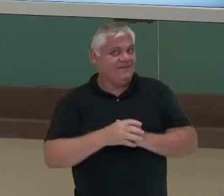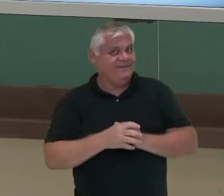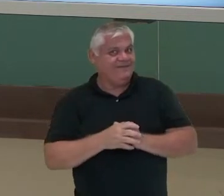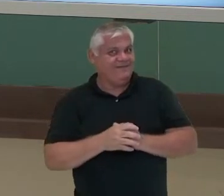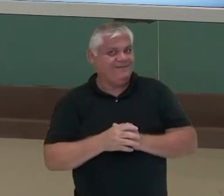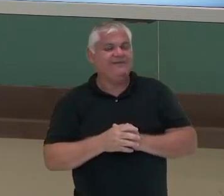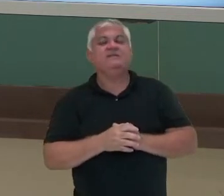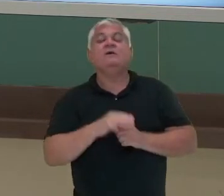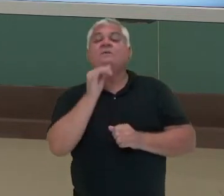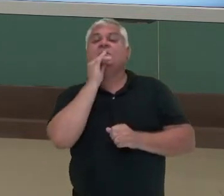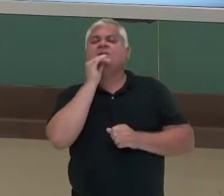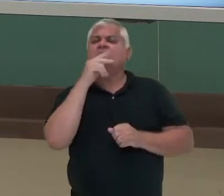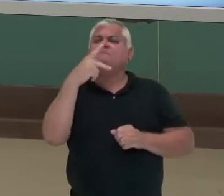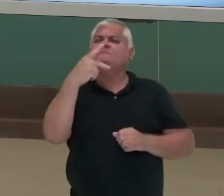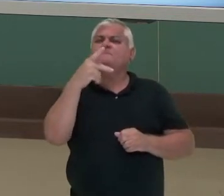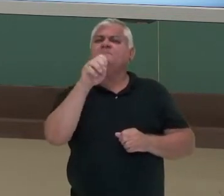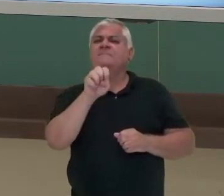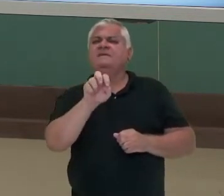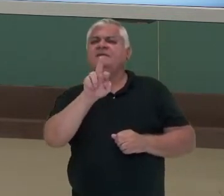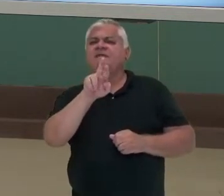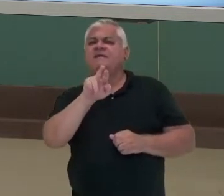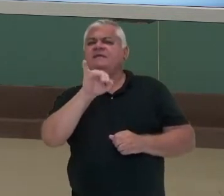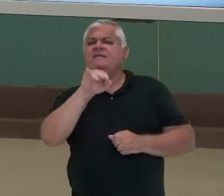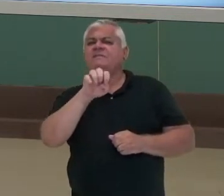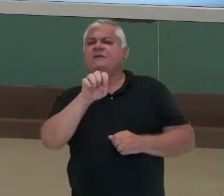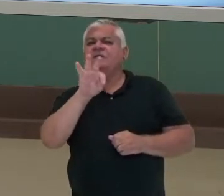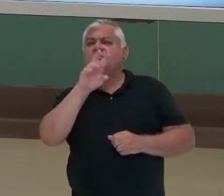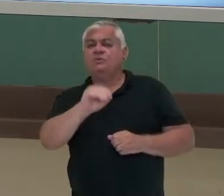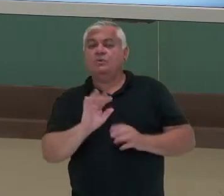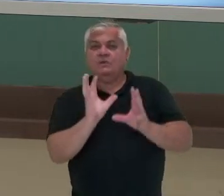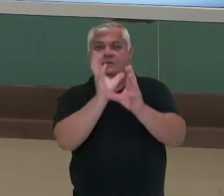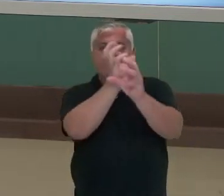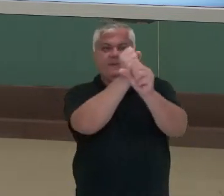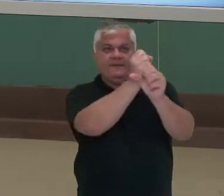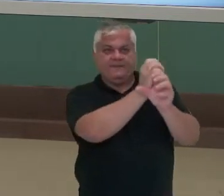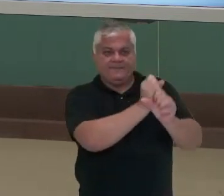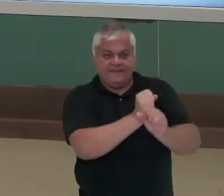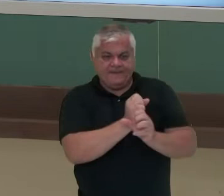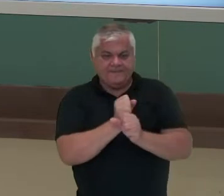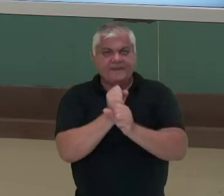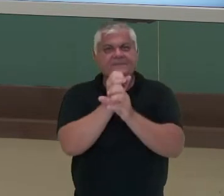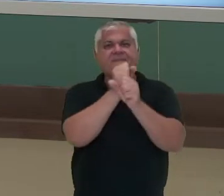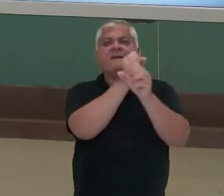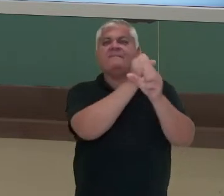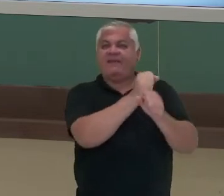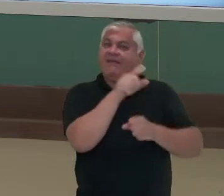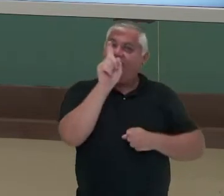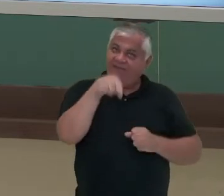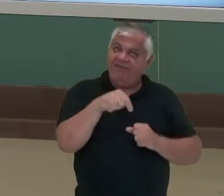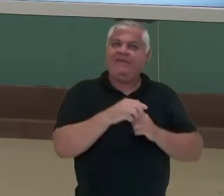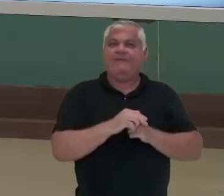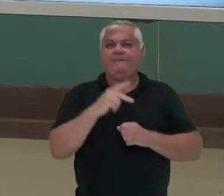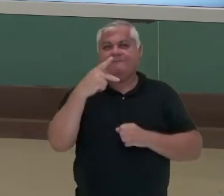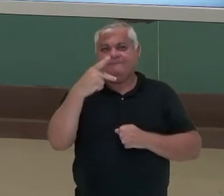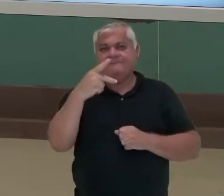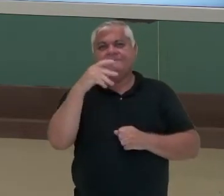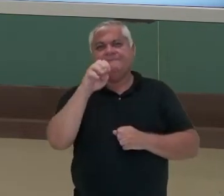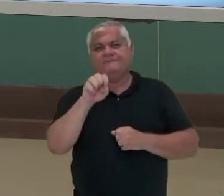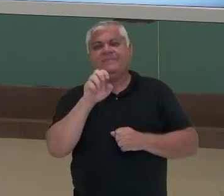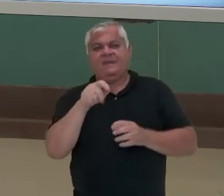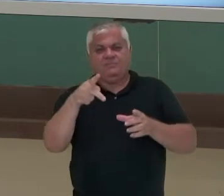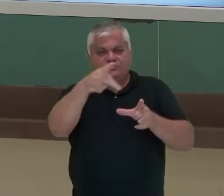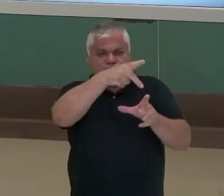do perímetro. O que é o perímetro? É a soma de todos os lados que formam